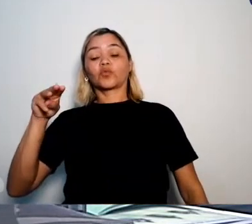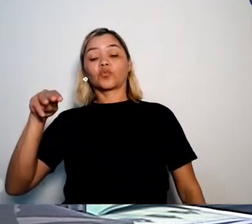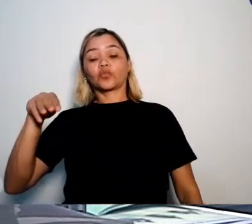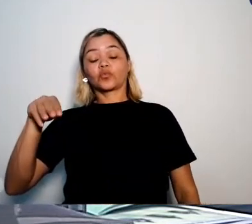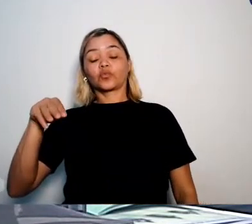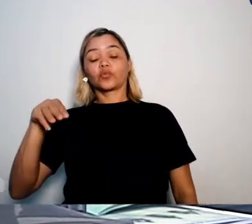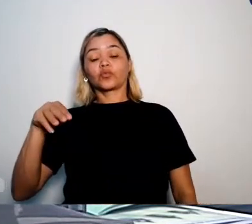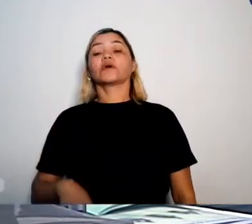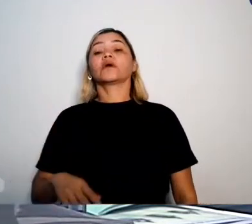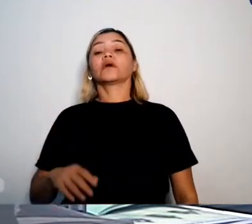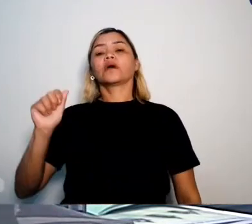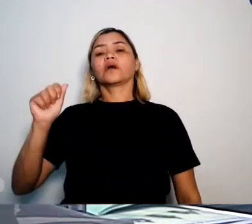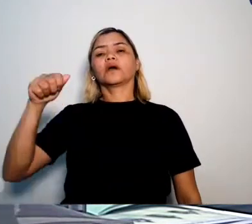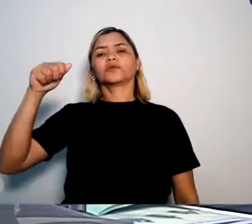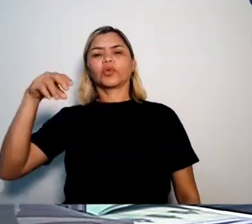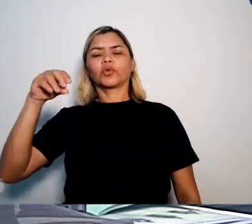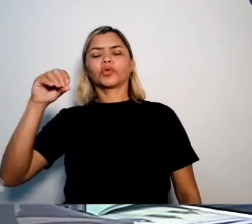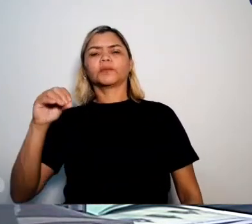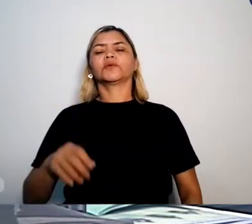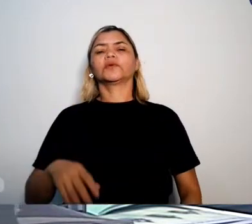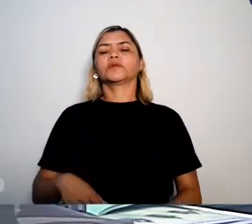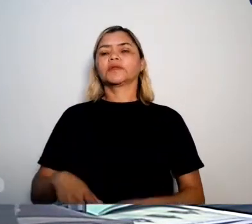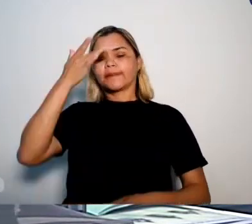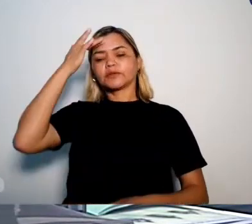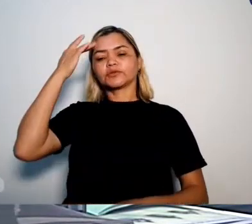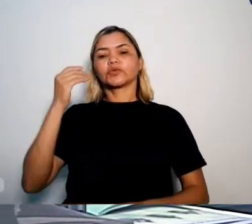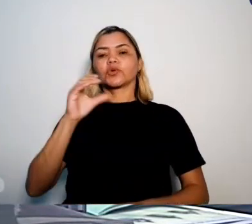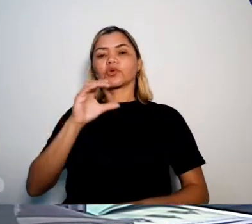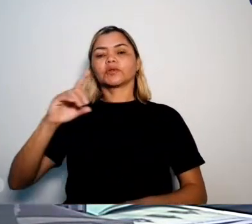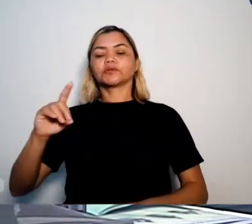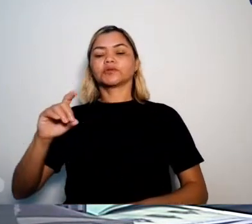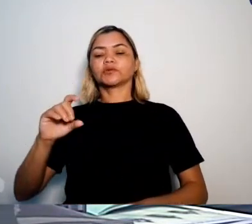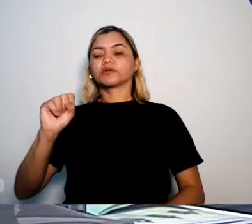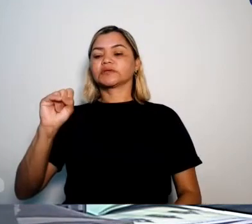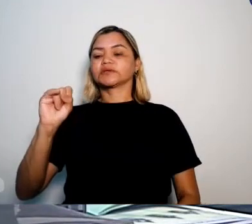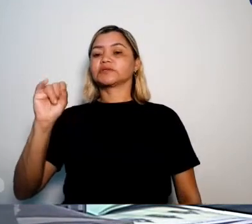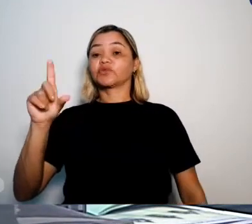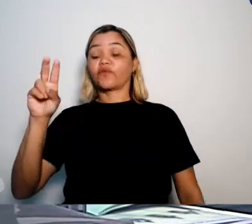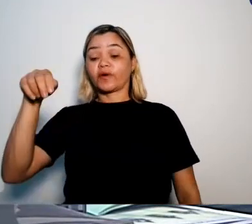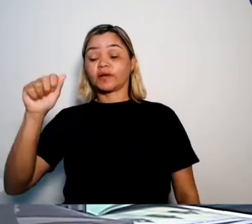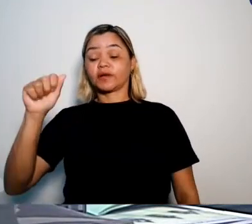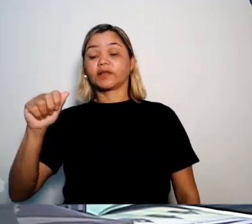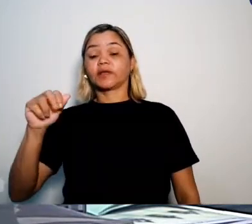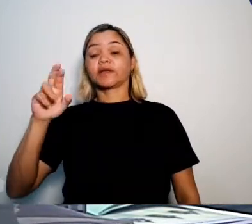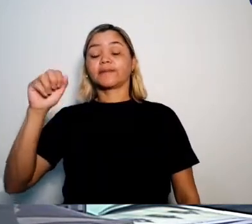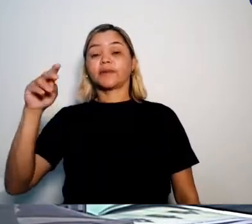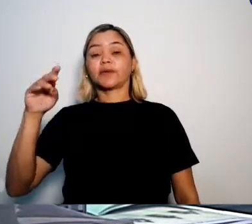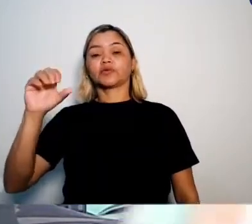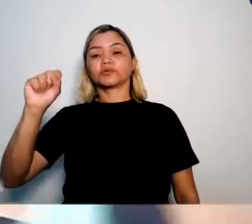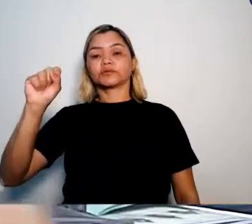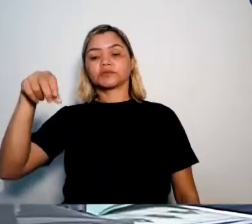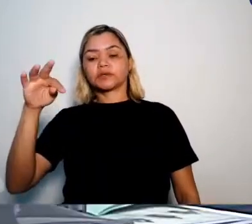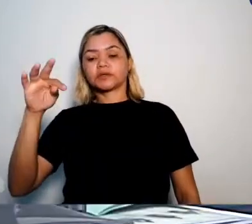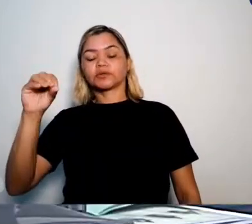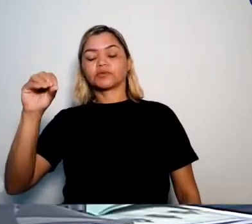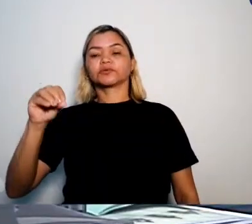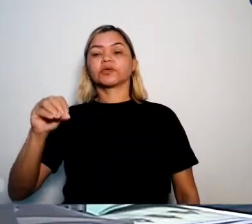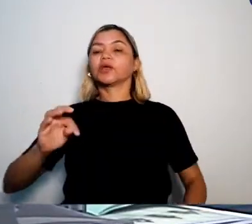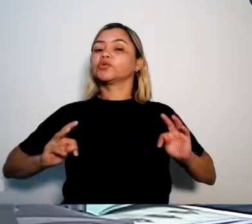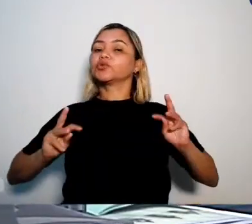na pessoa da coordenadora Silvana Ribeiro dos Santos, extensiva a todos os